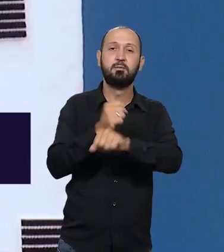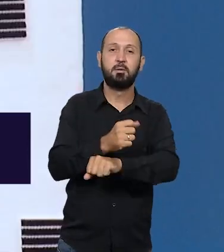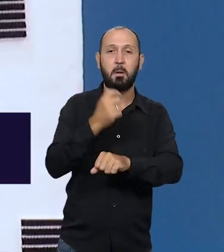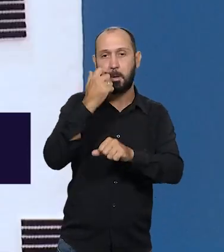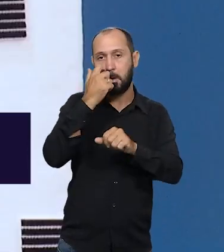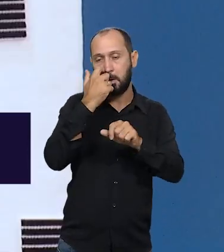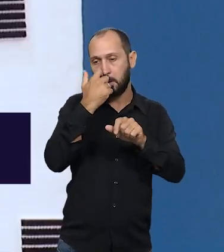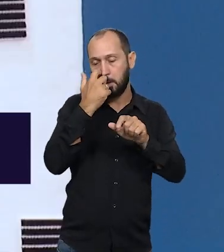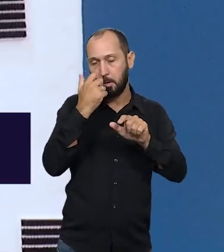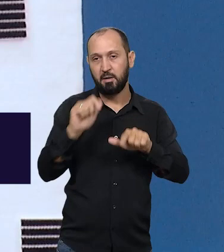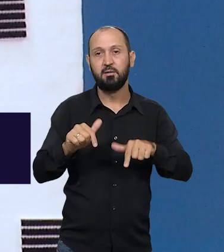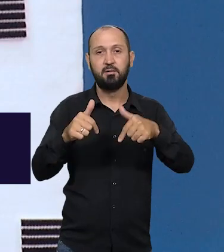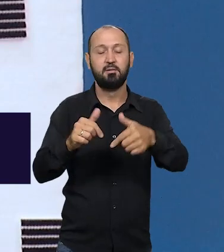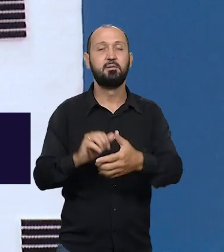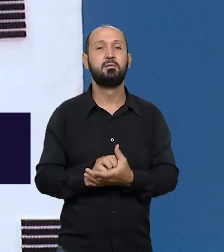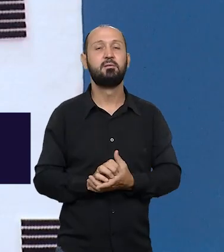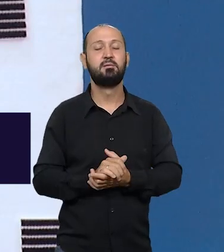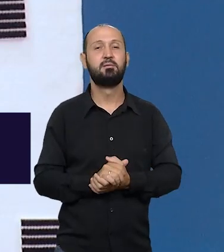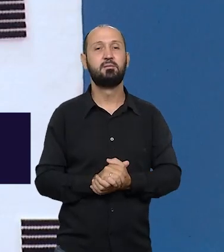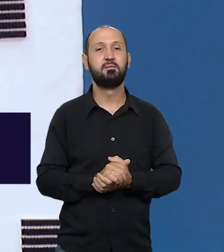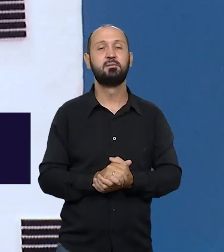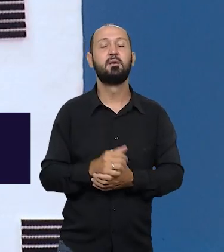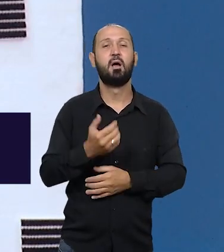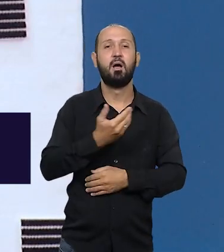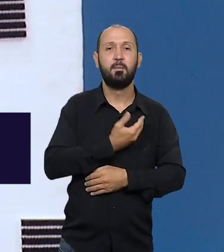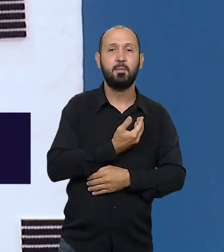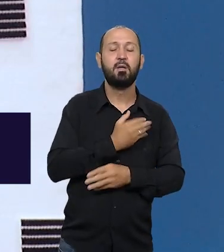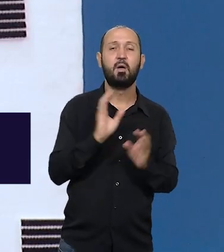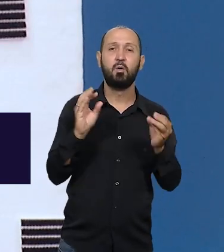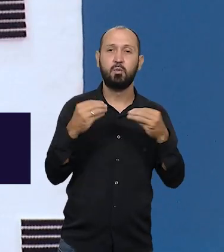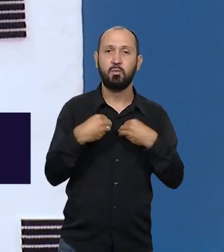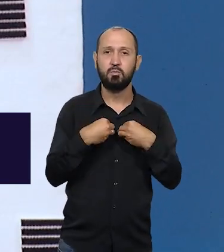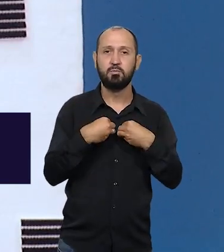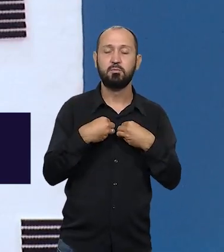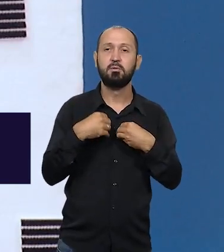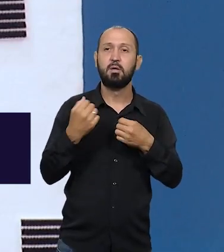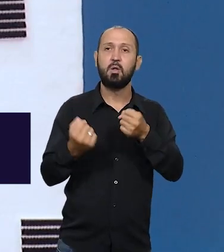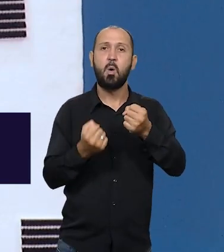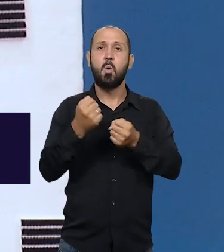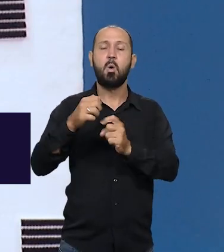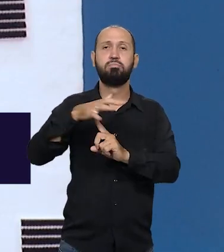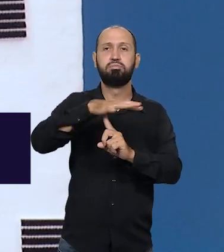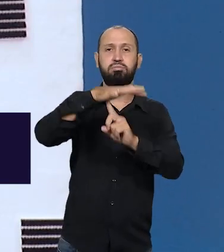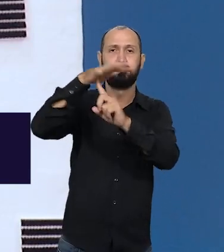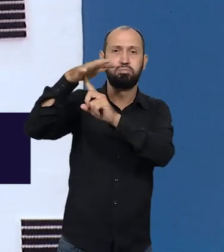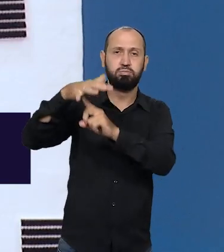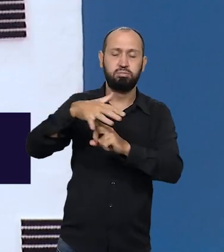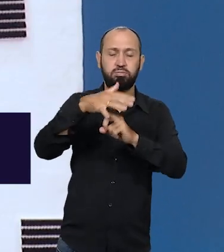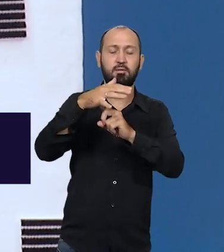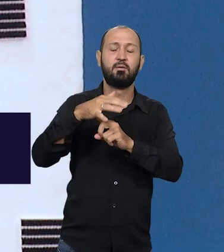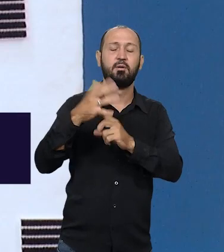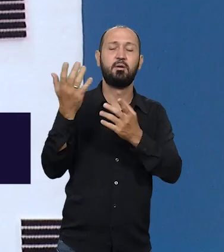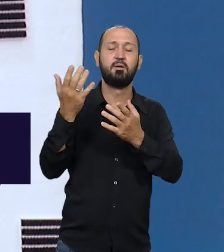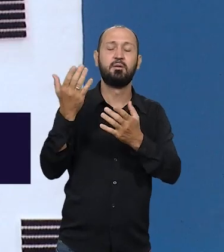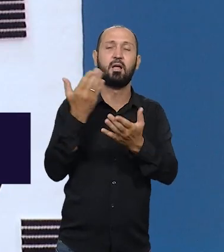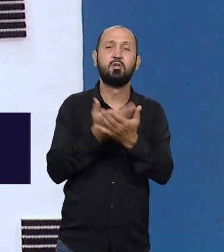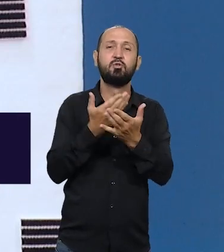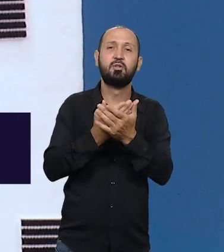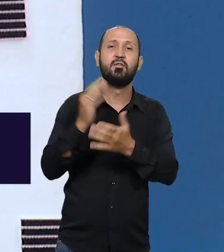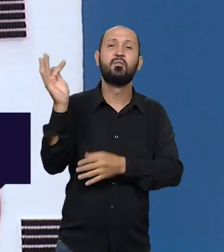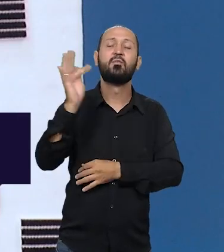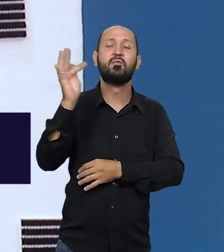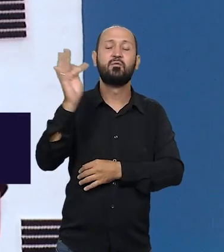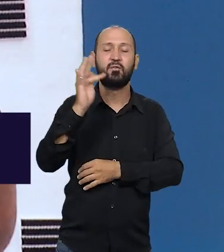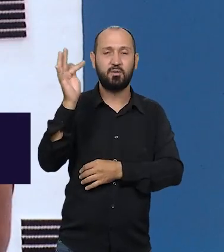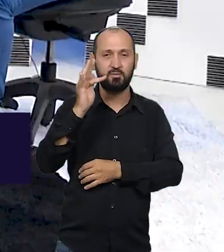um colega meu que é autista, é piloto de helicóptero, ele está fazendo faculdade de medicina. Você entendeu? Então, é que ela está comentando. Hoje, nós